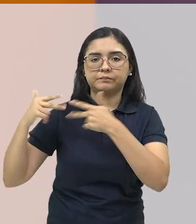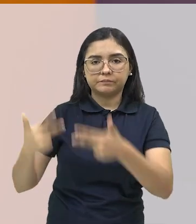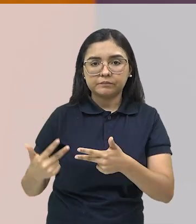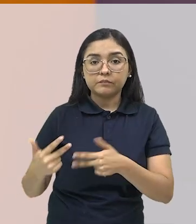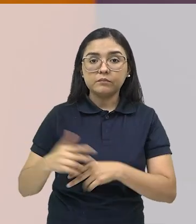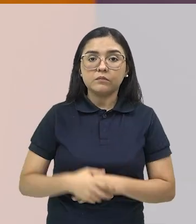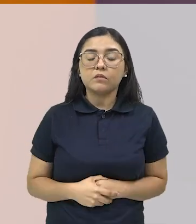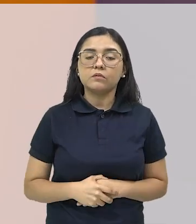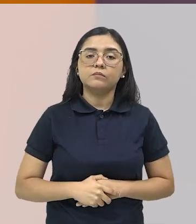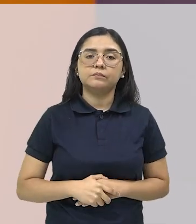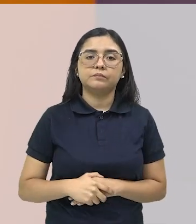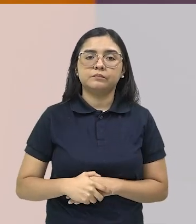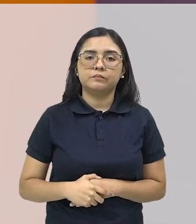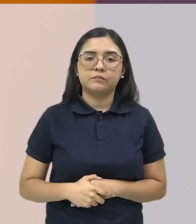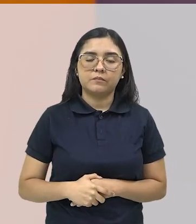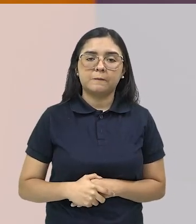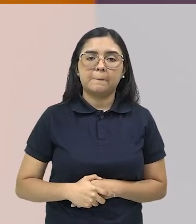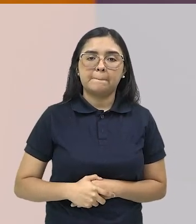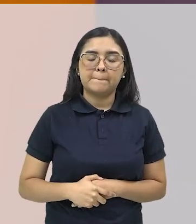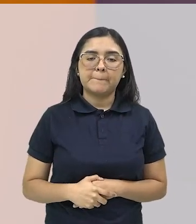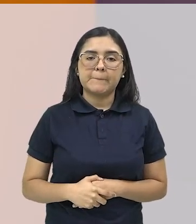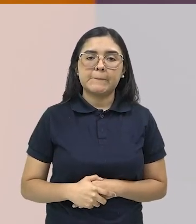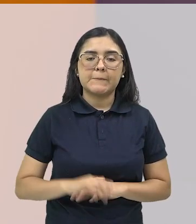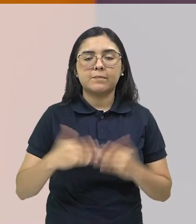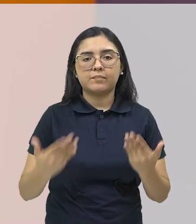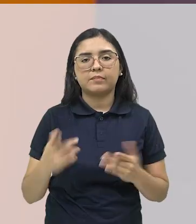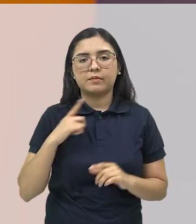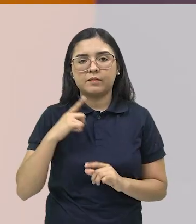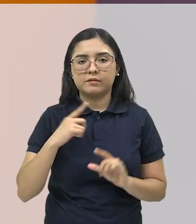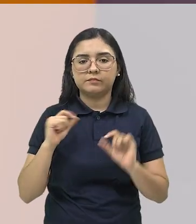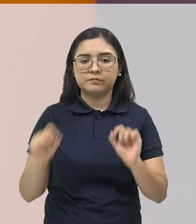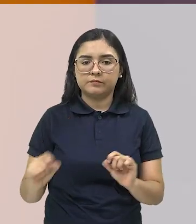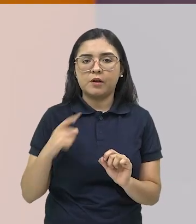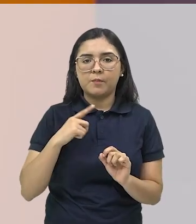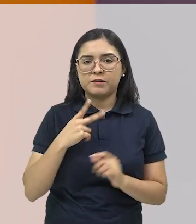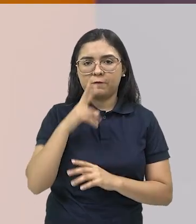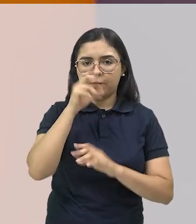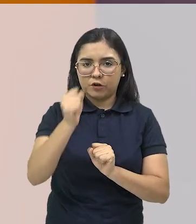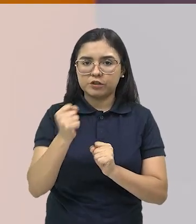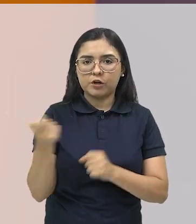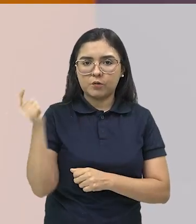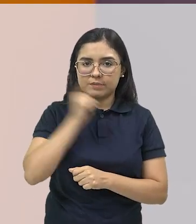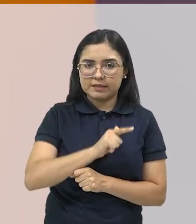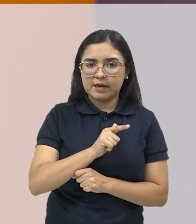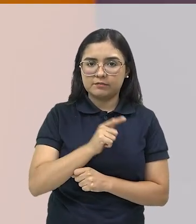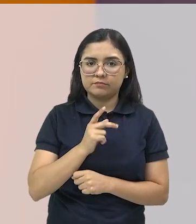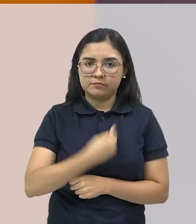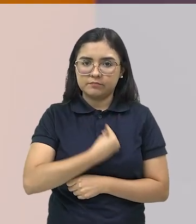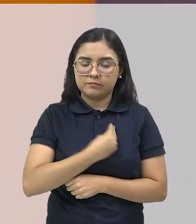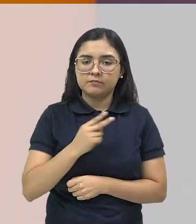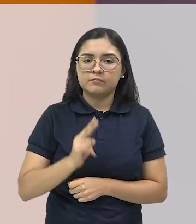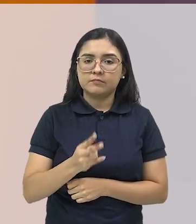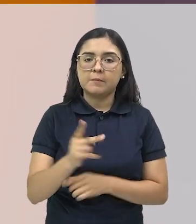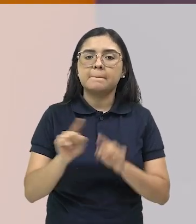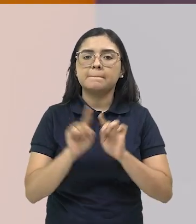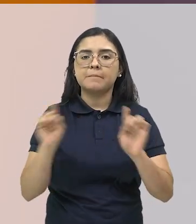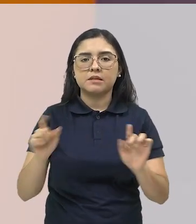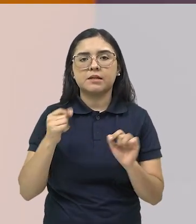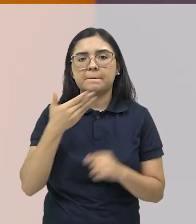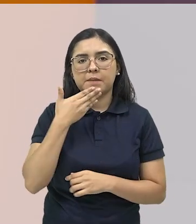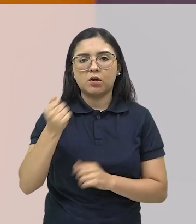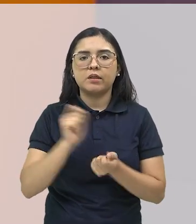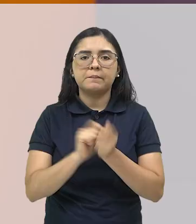natural, onde não necessariamente é o mais forte que sobrevive, e sim aquela espécie que está